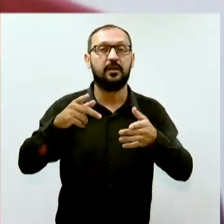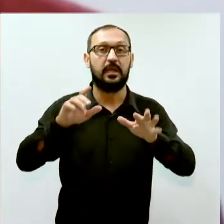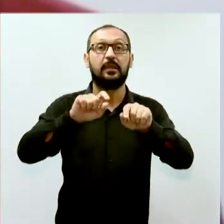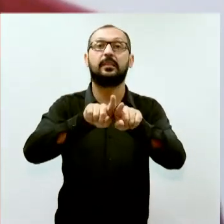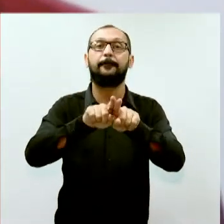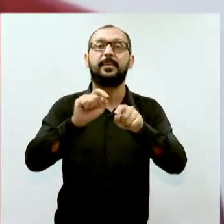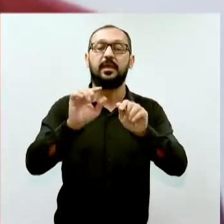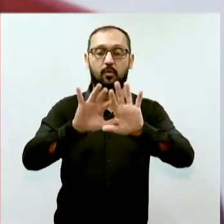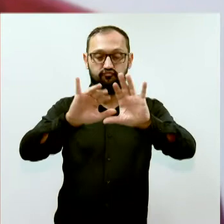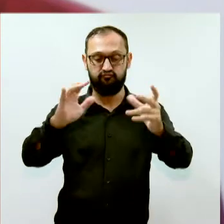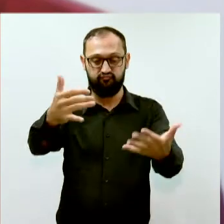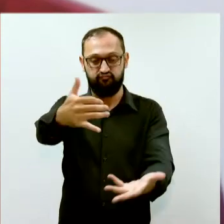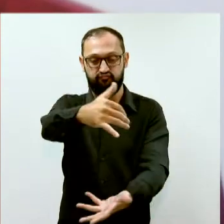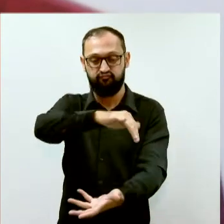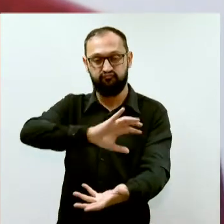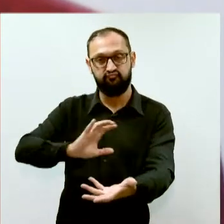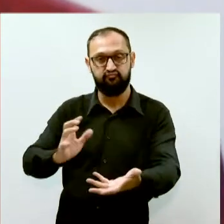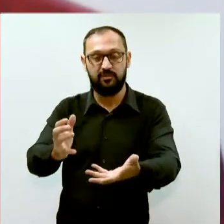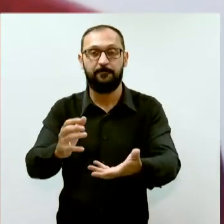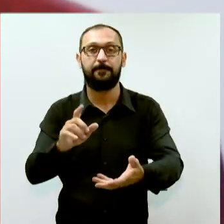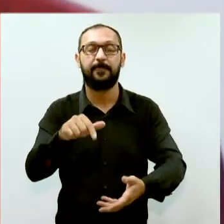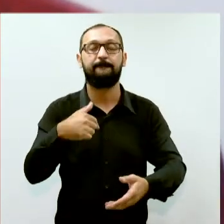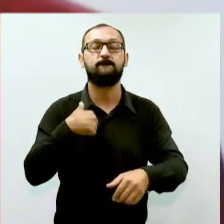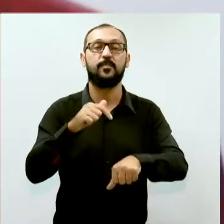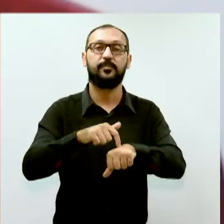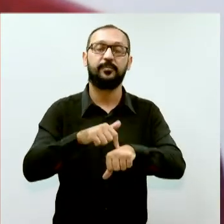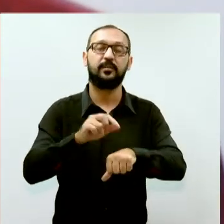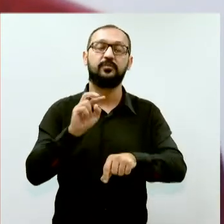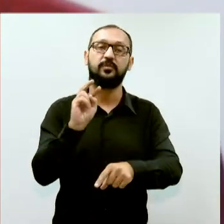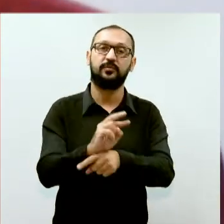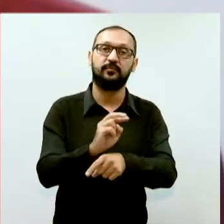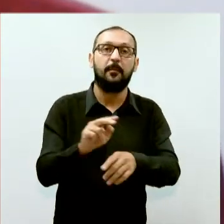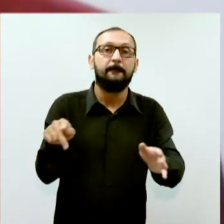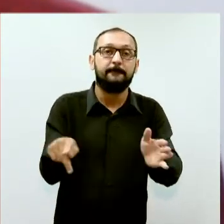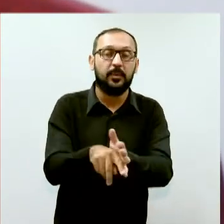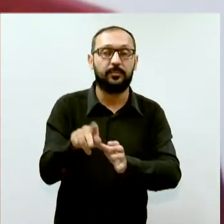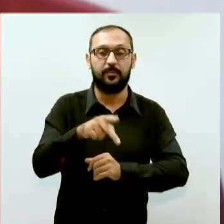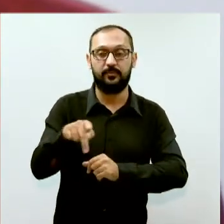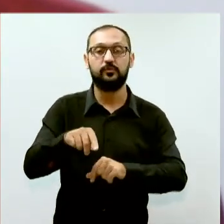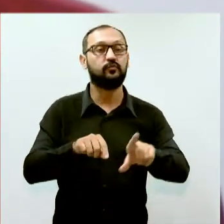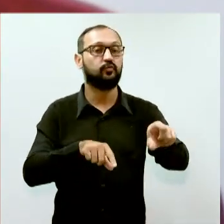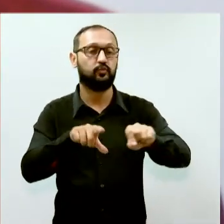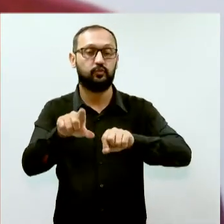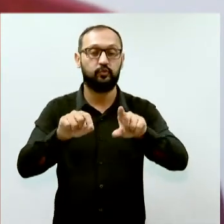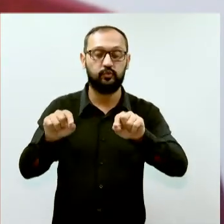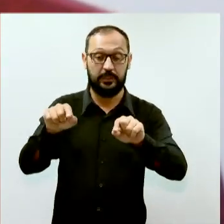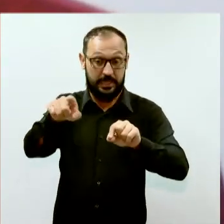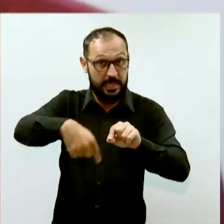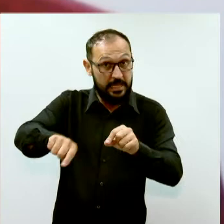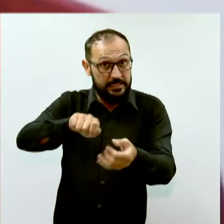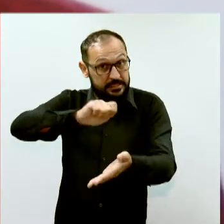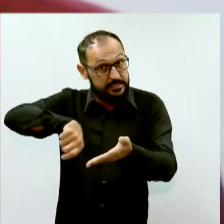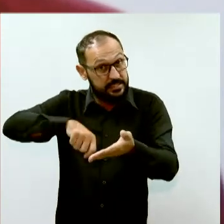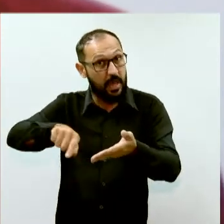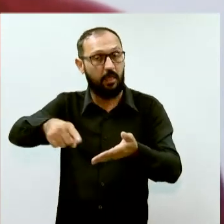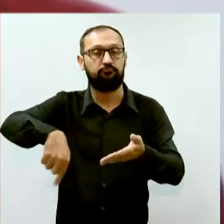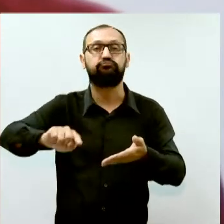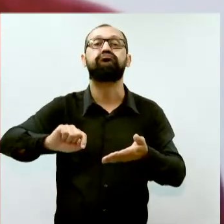a cerâmica, né? Então, essa curadoria, na verdade, foi feita pelos próprios professores, autores,